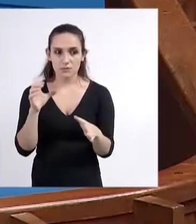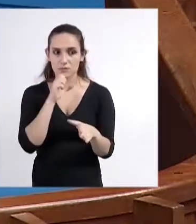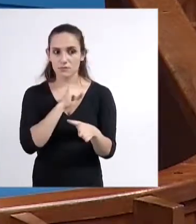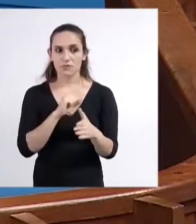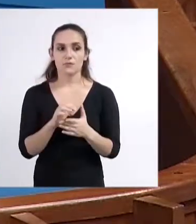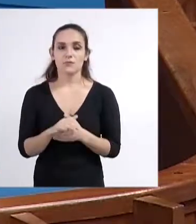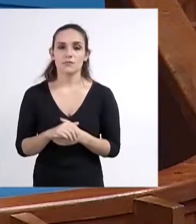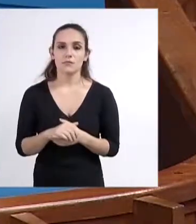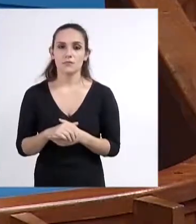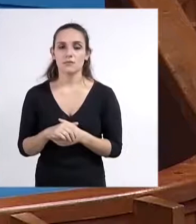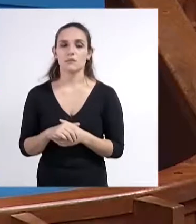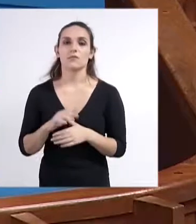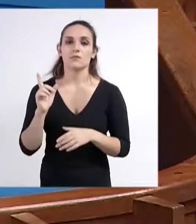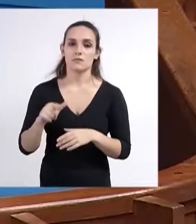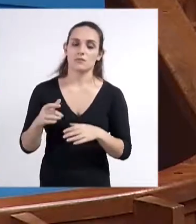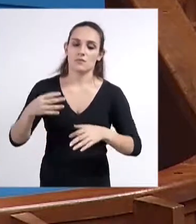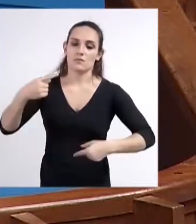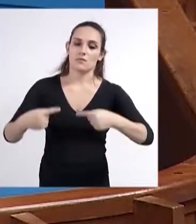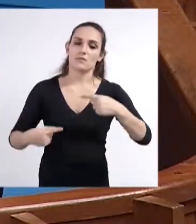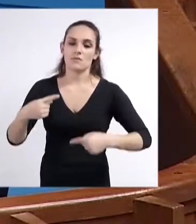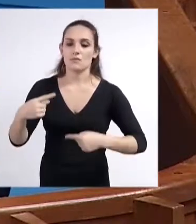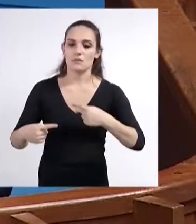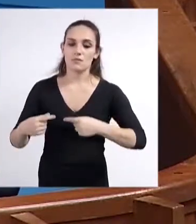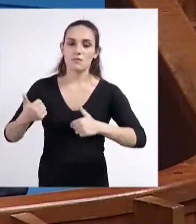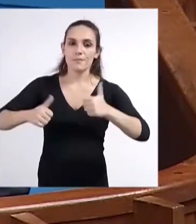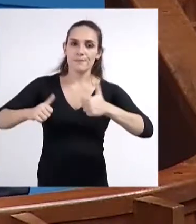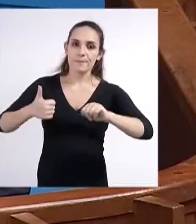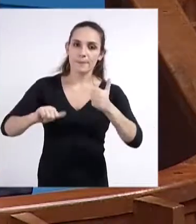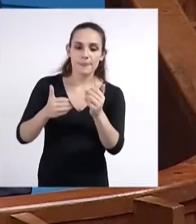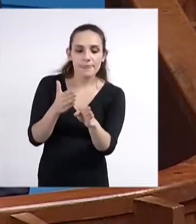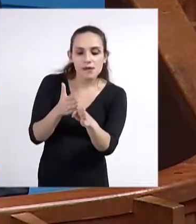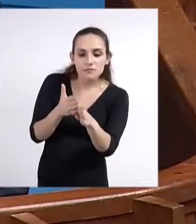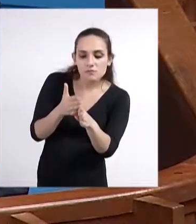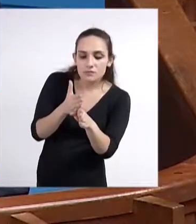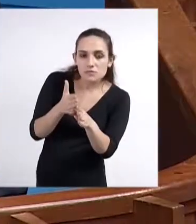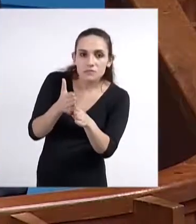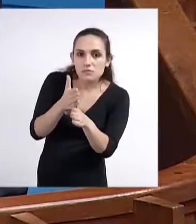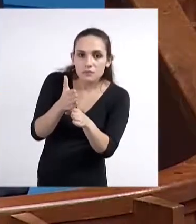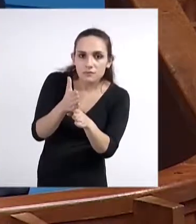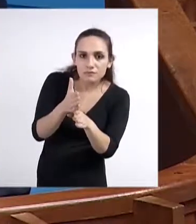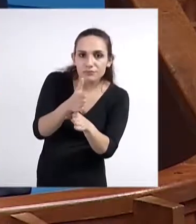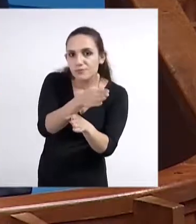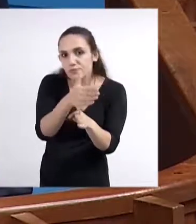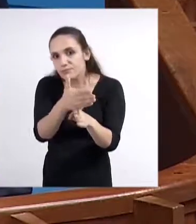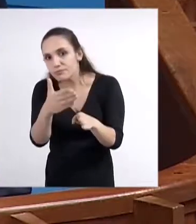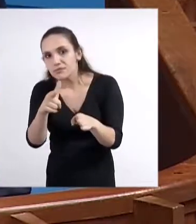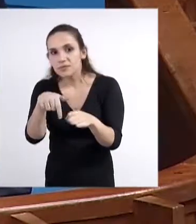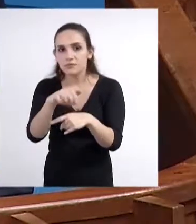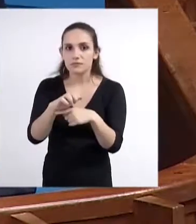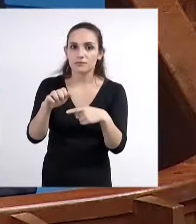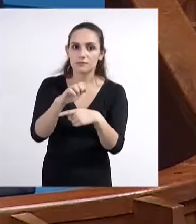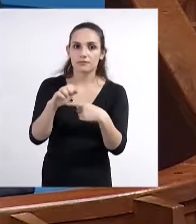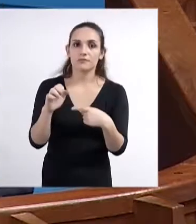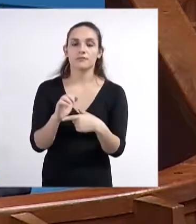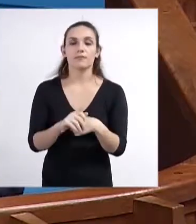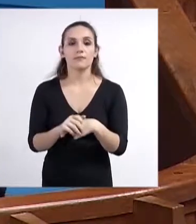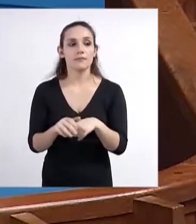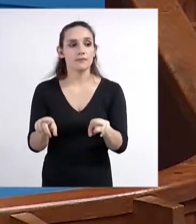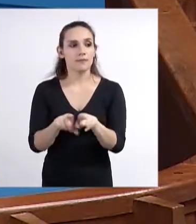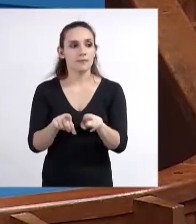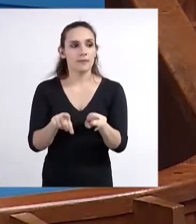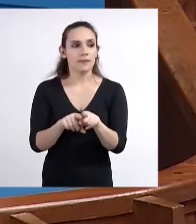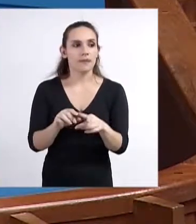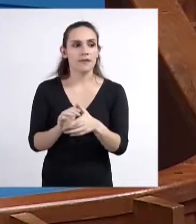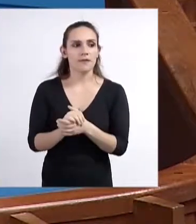e analisar as divisas, os limites territoriais do nosso Estado e